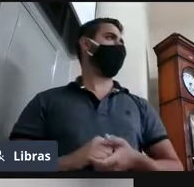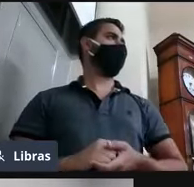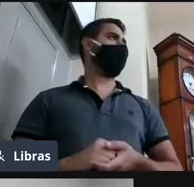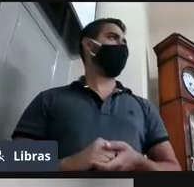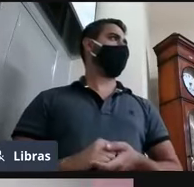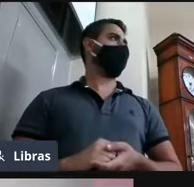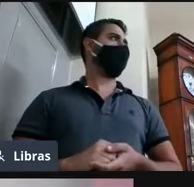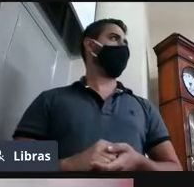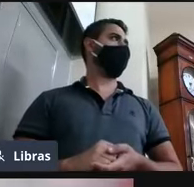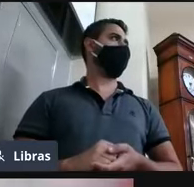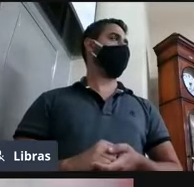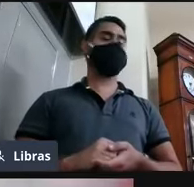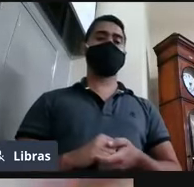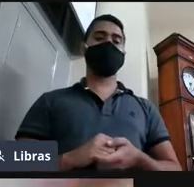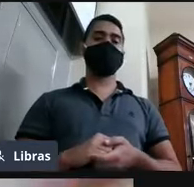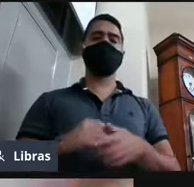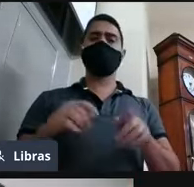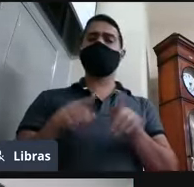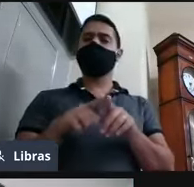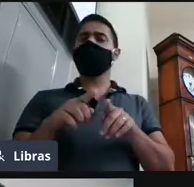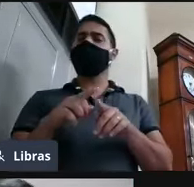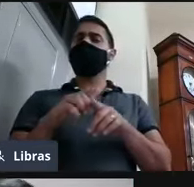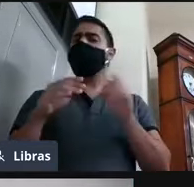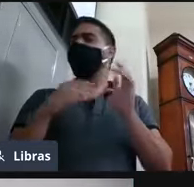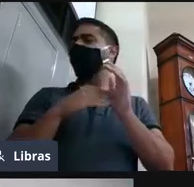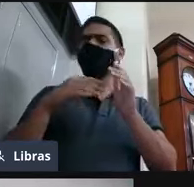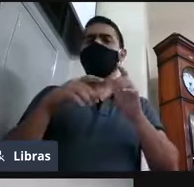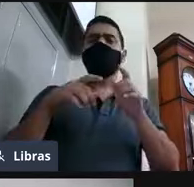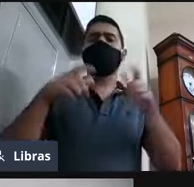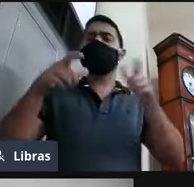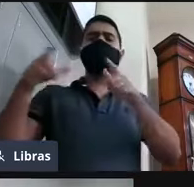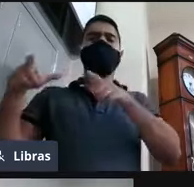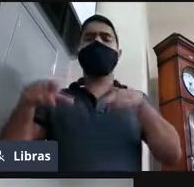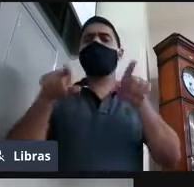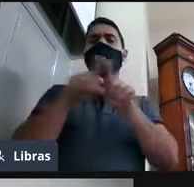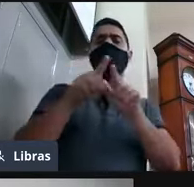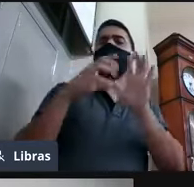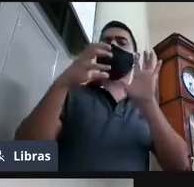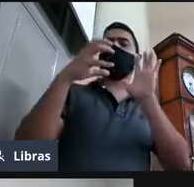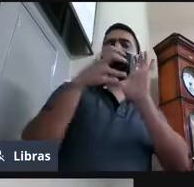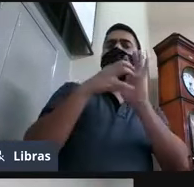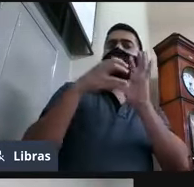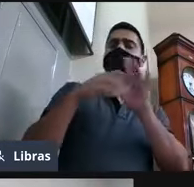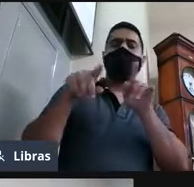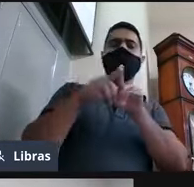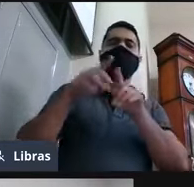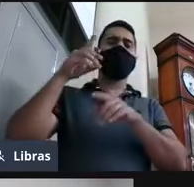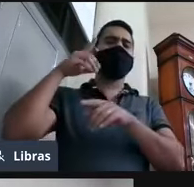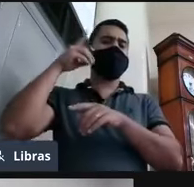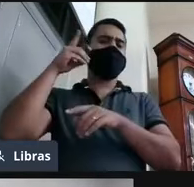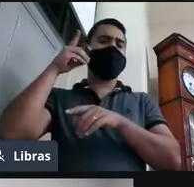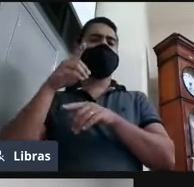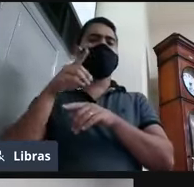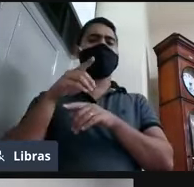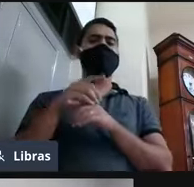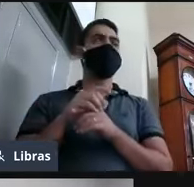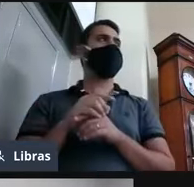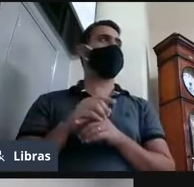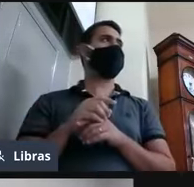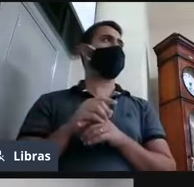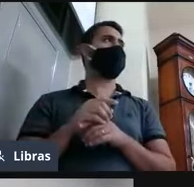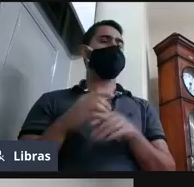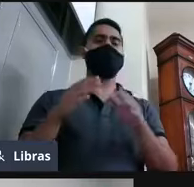vereador. Devido à gravidade, como acontece em todas as casas legislativas, inclusive na Câmara dos Deputados, é de imediato que vai um carro da